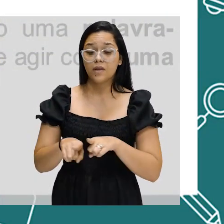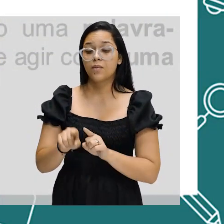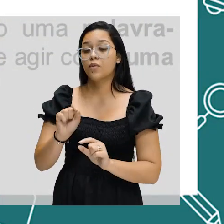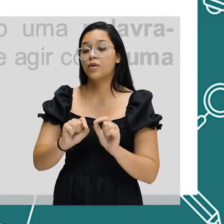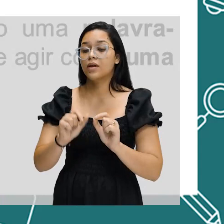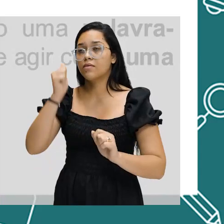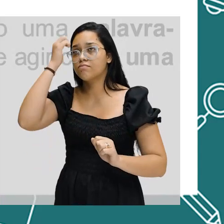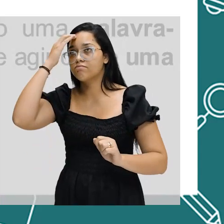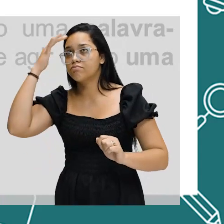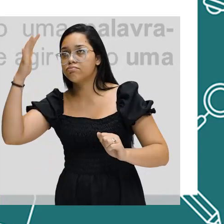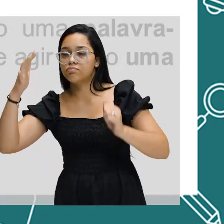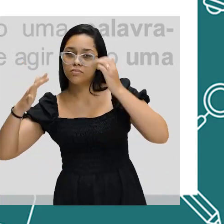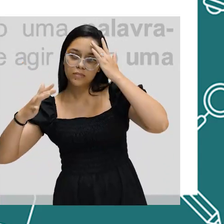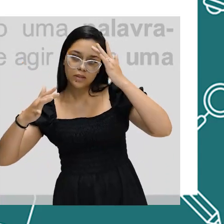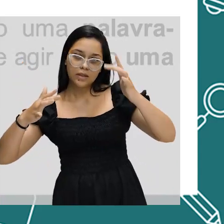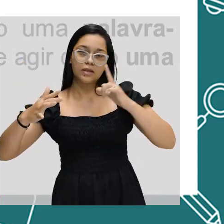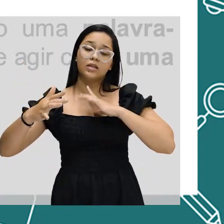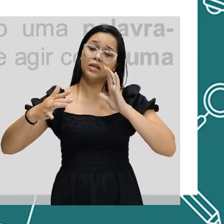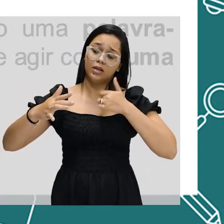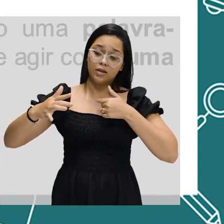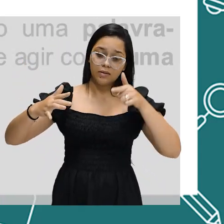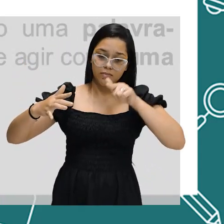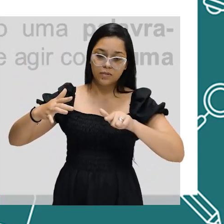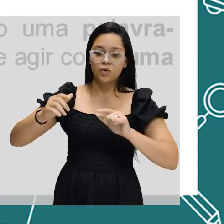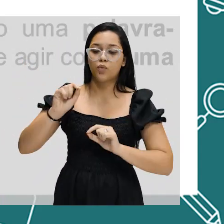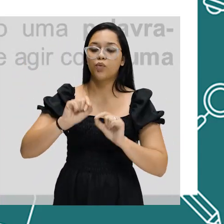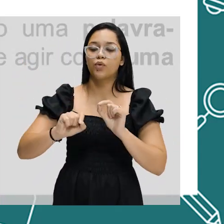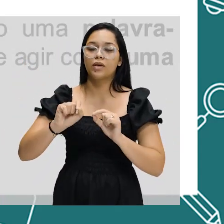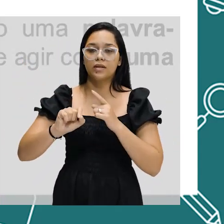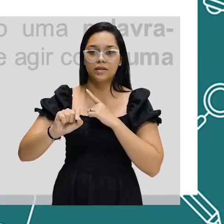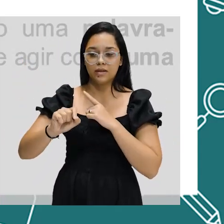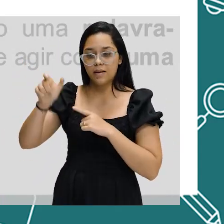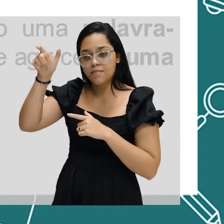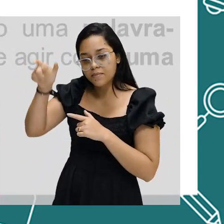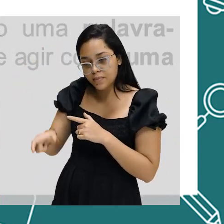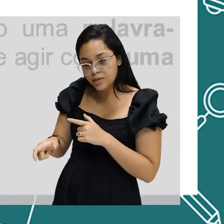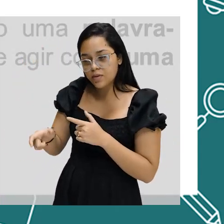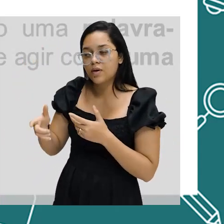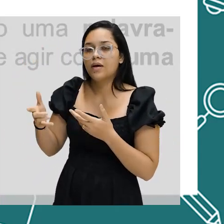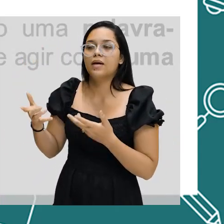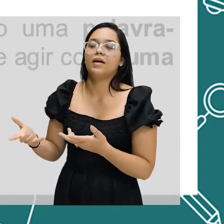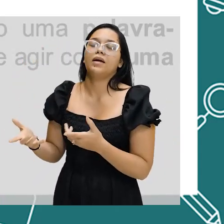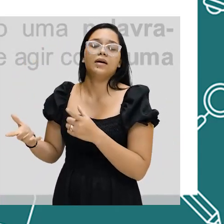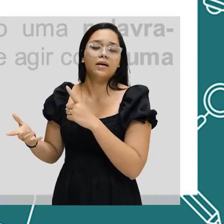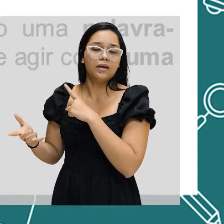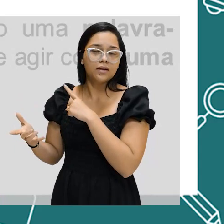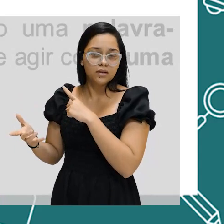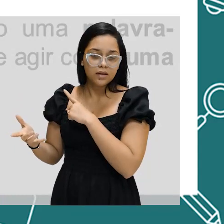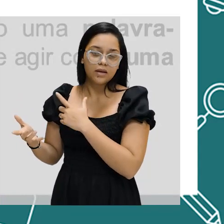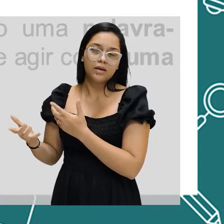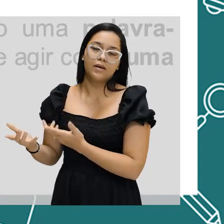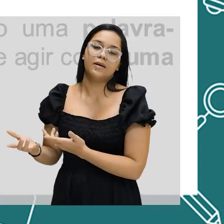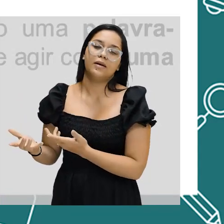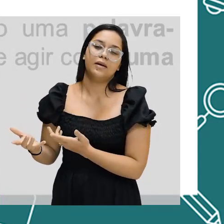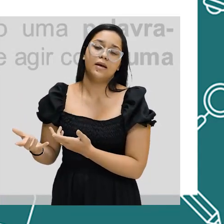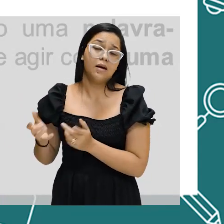dizer que interjeições vão abrir né repetindo aqui vão agir sobre interlocutor levando a